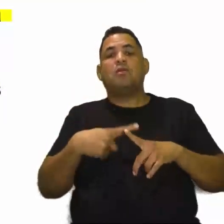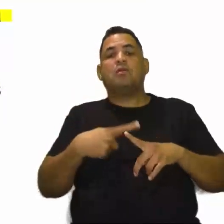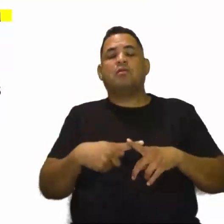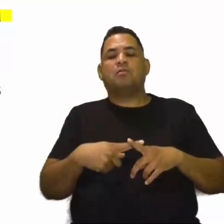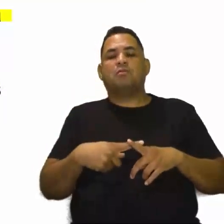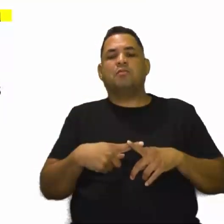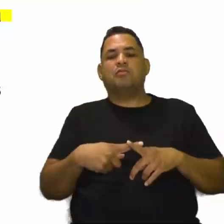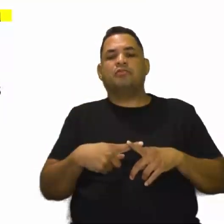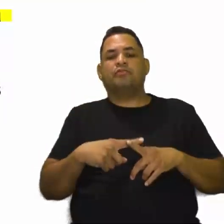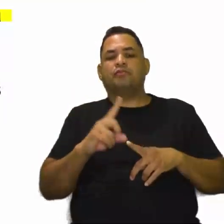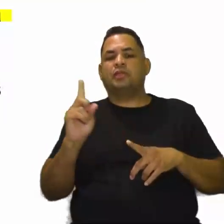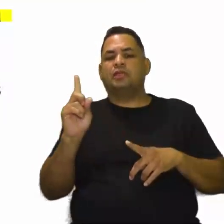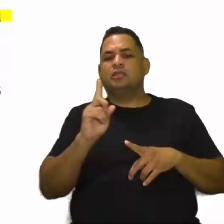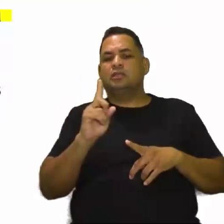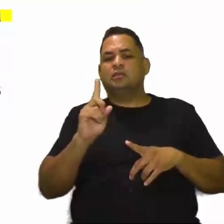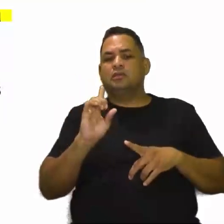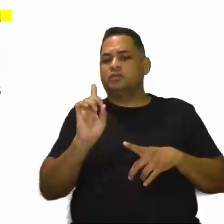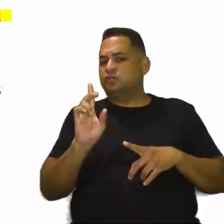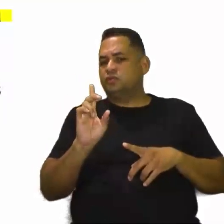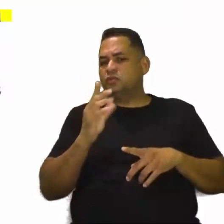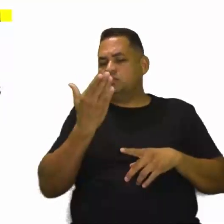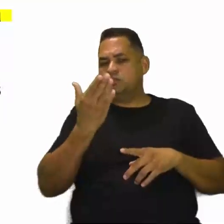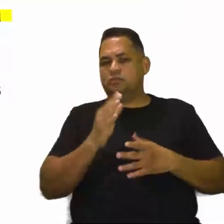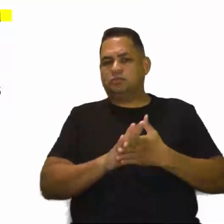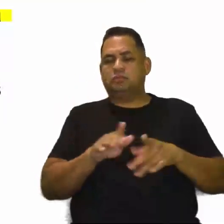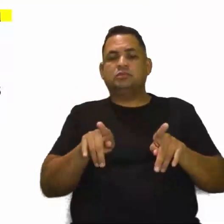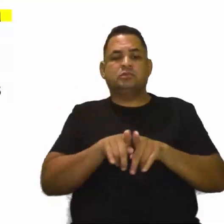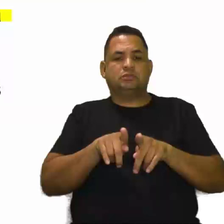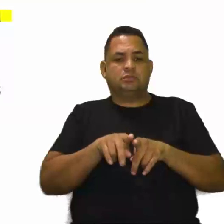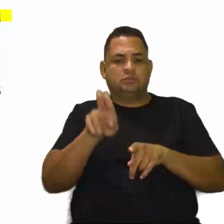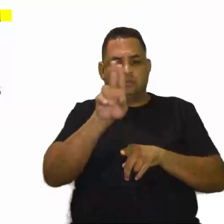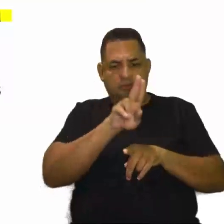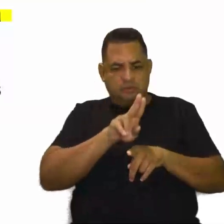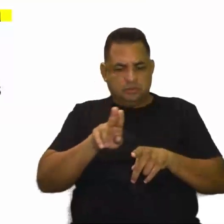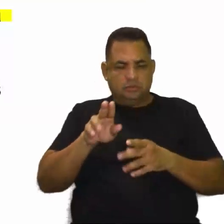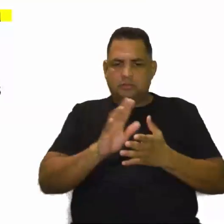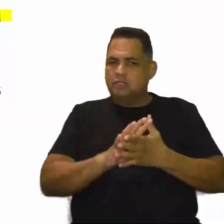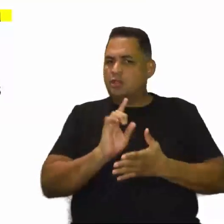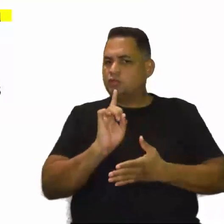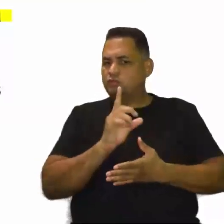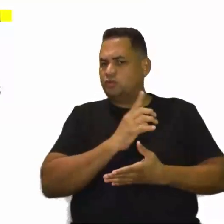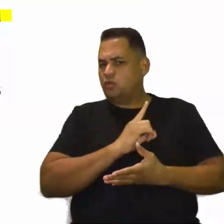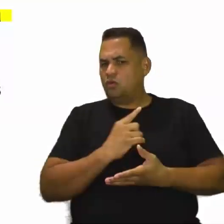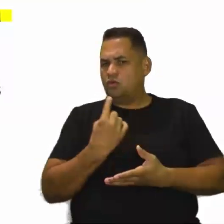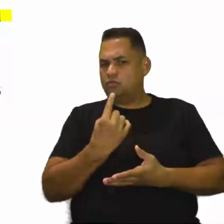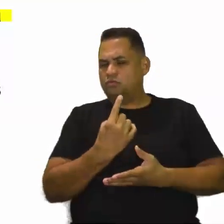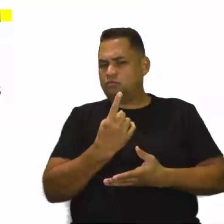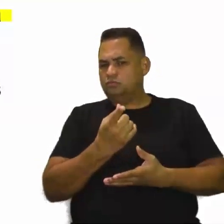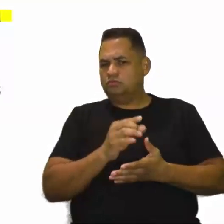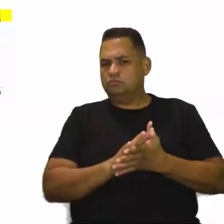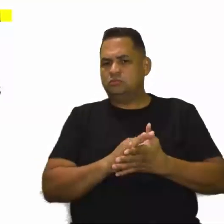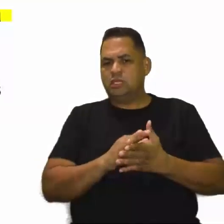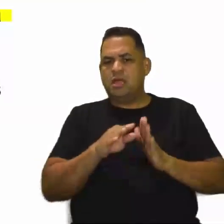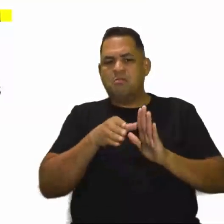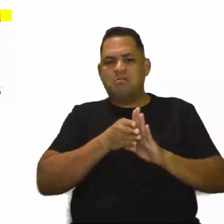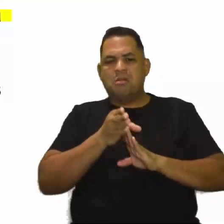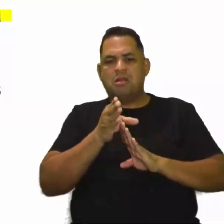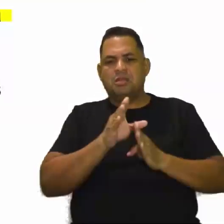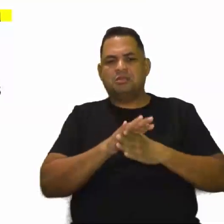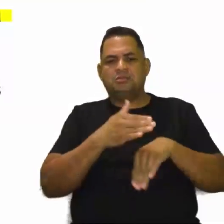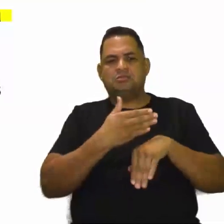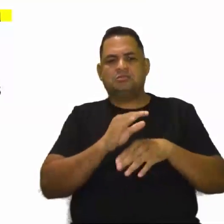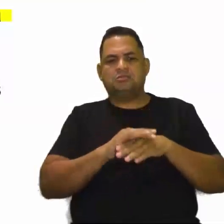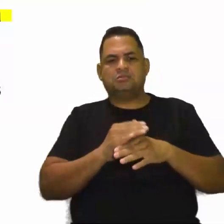quê? Porque não é somente. Ela também é utilizada, mas não somente para prescrição